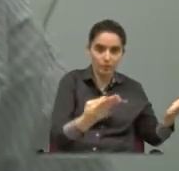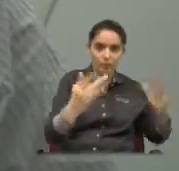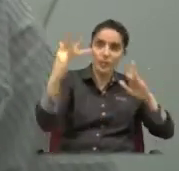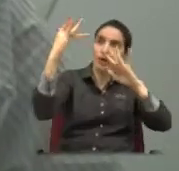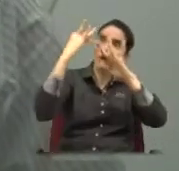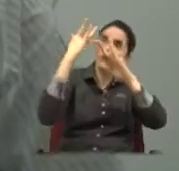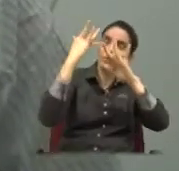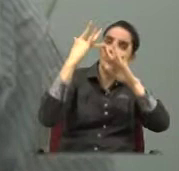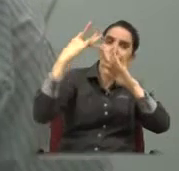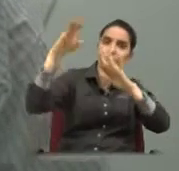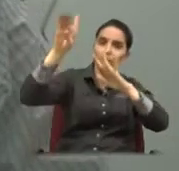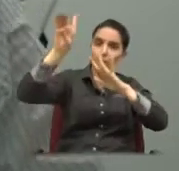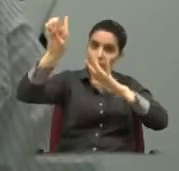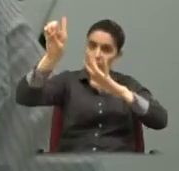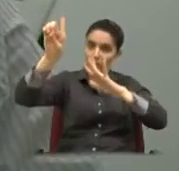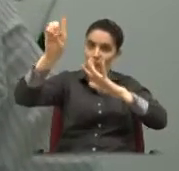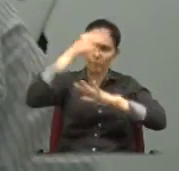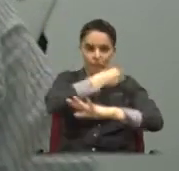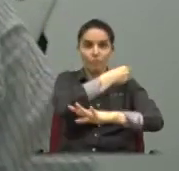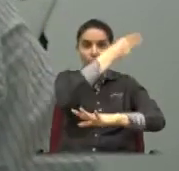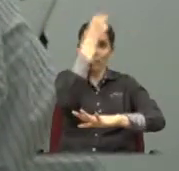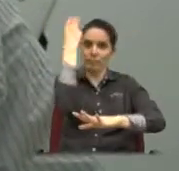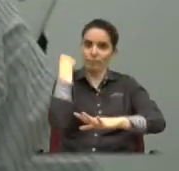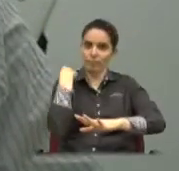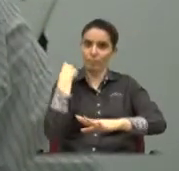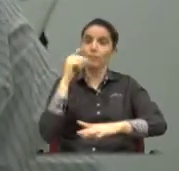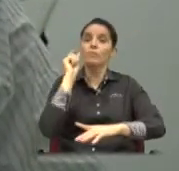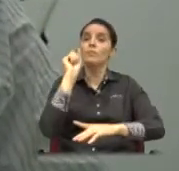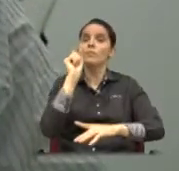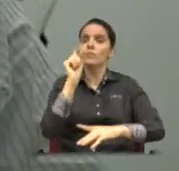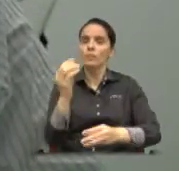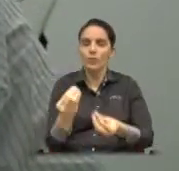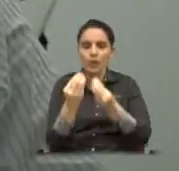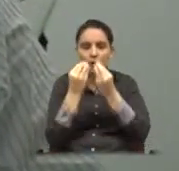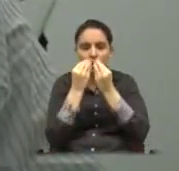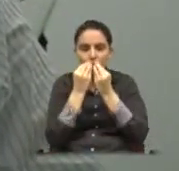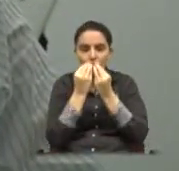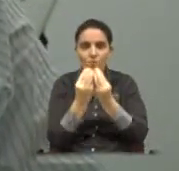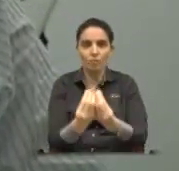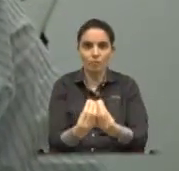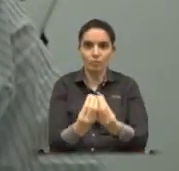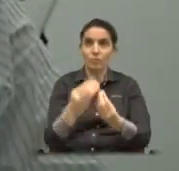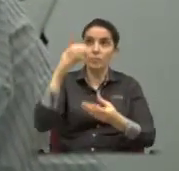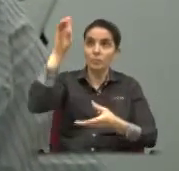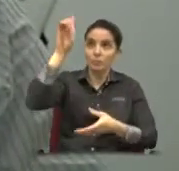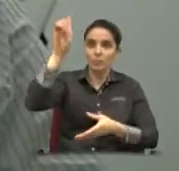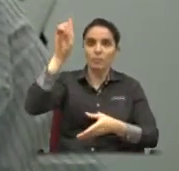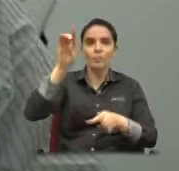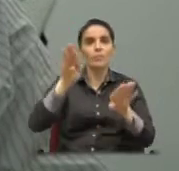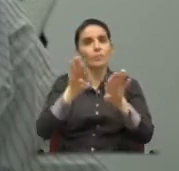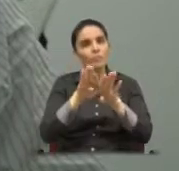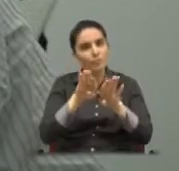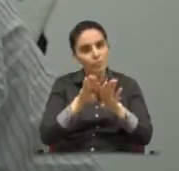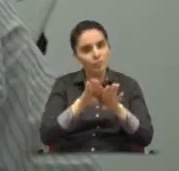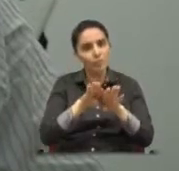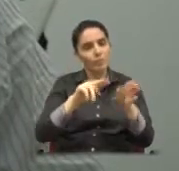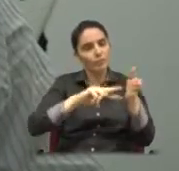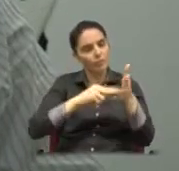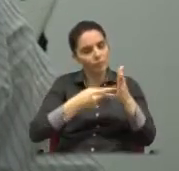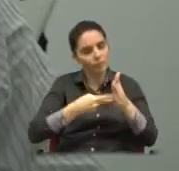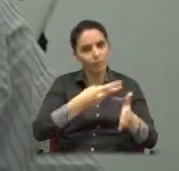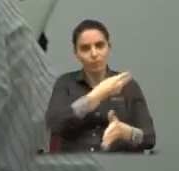nós católicos, quem comunga Deus na Eucaristia, também comunga Nossa Senhora, porque